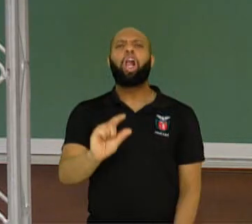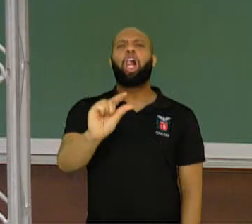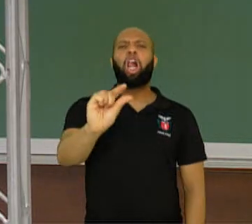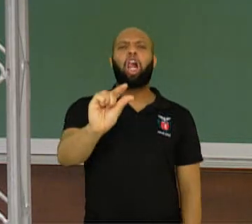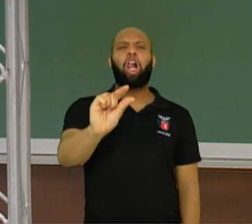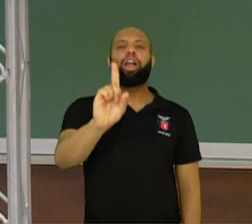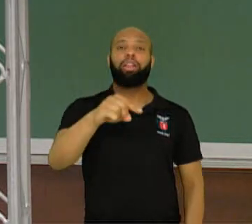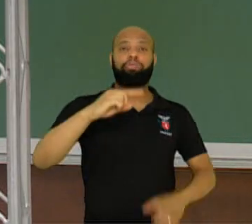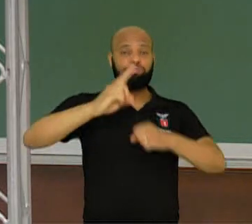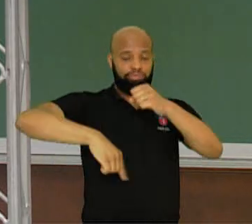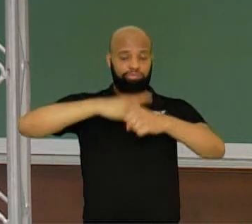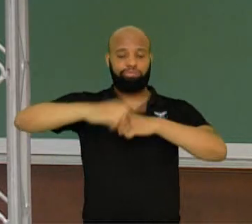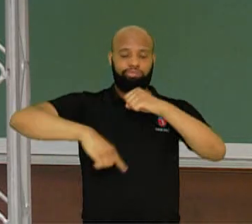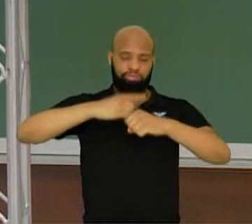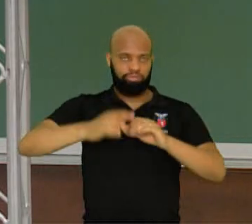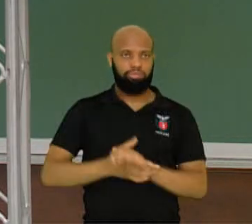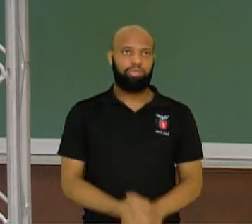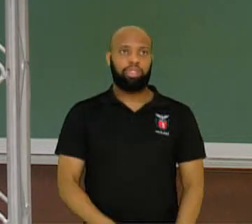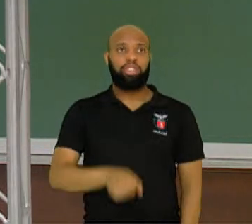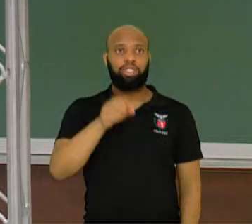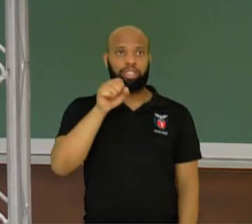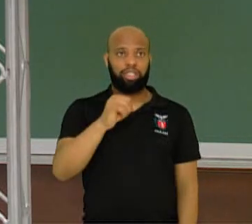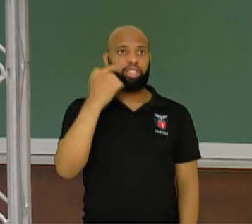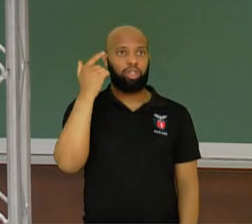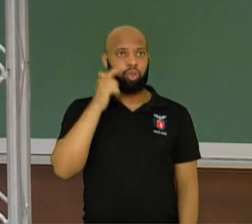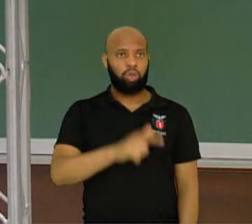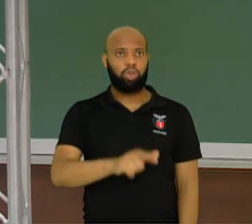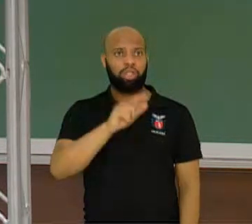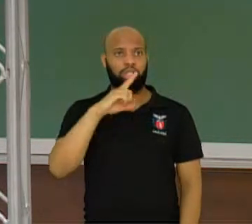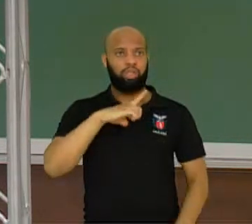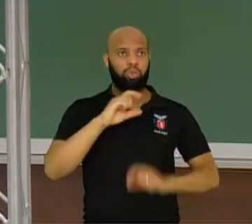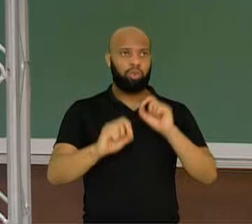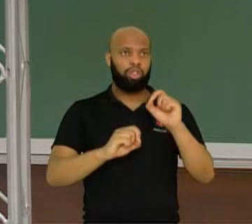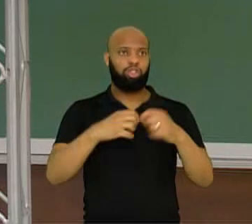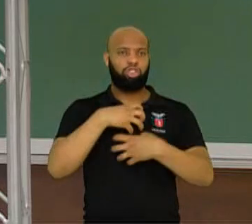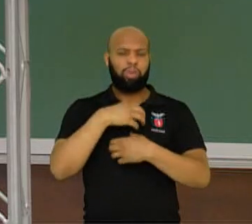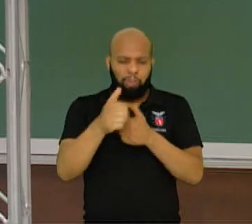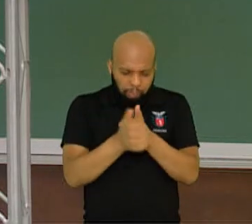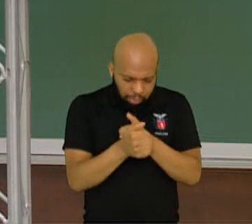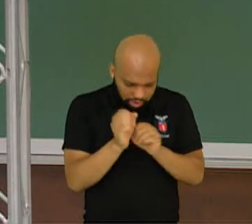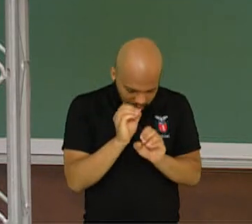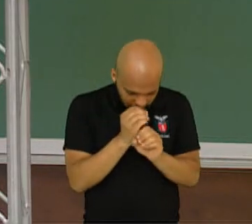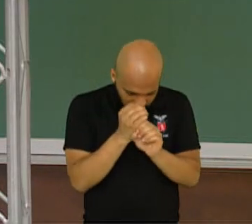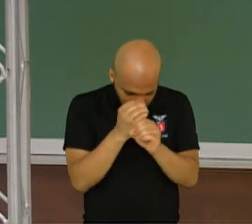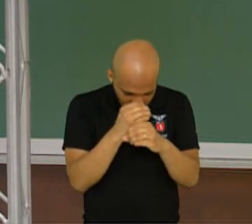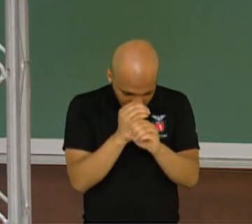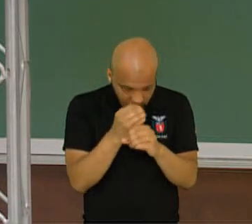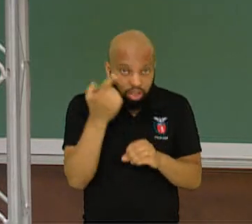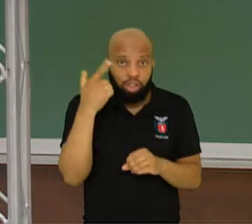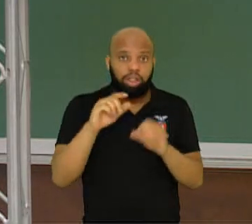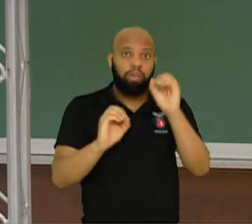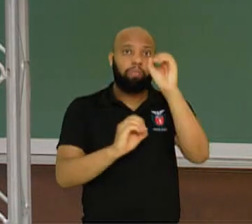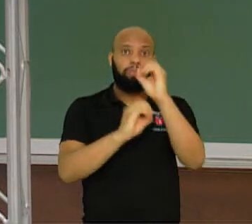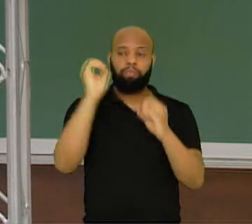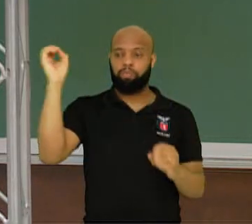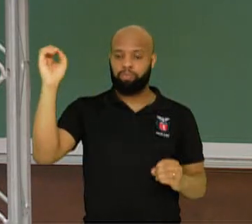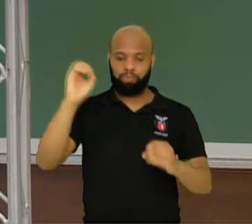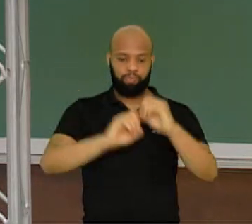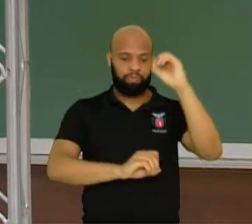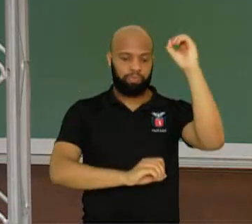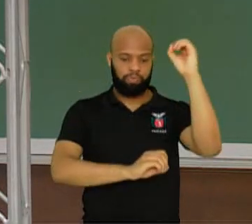vou chegar no átomo. Então, se eu chegar mais perto dessa gotinha d'água, eu vou chegar na sua